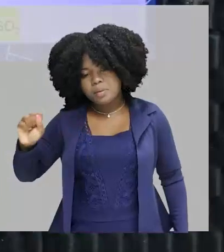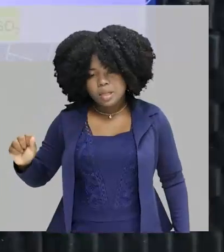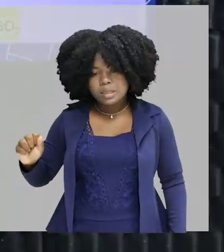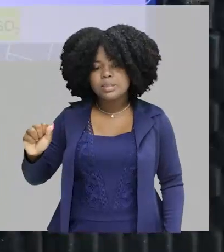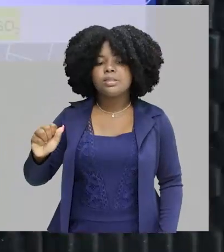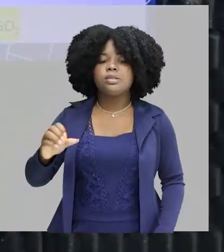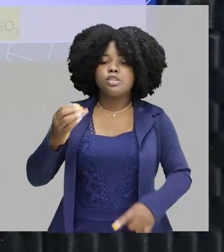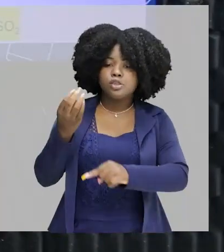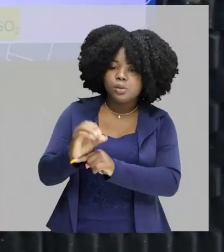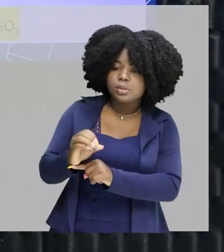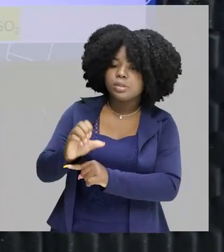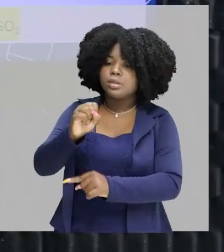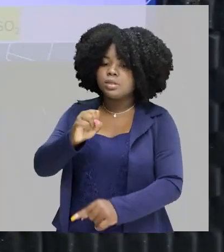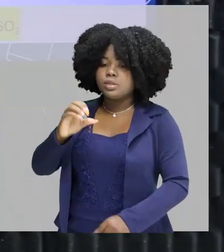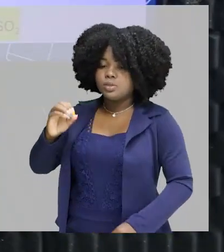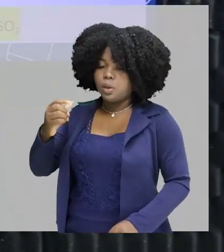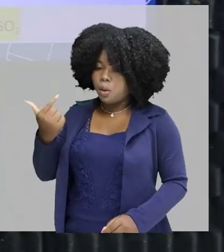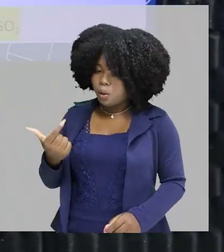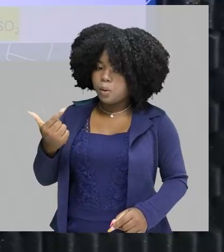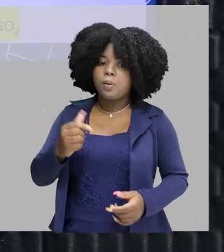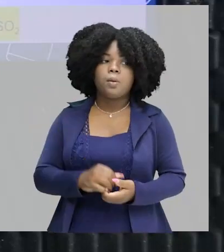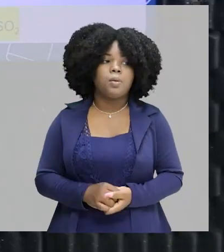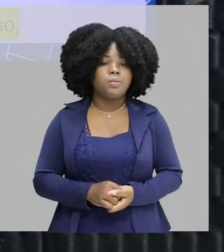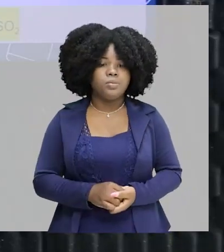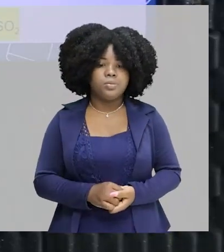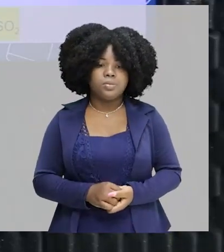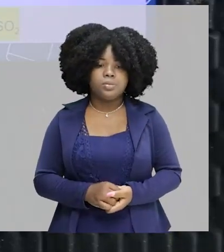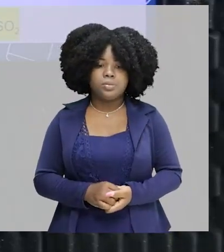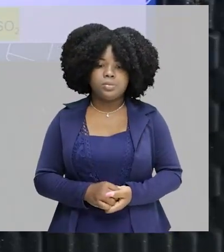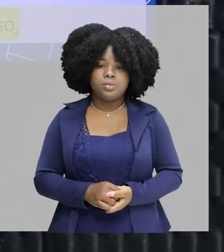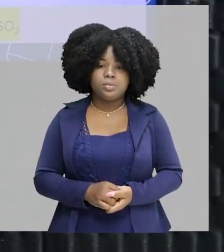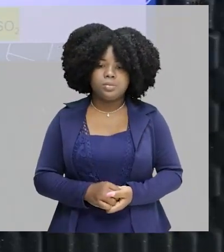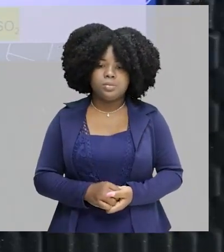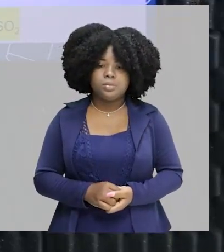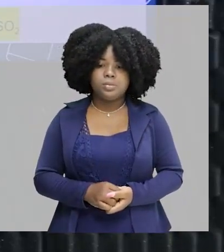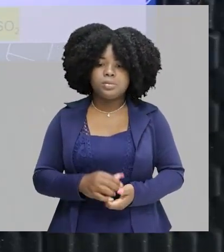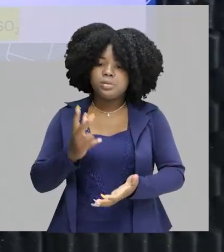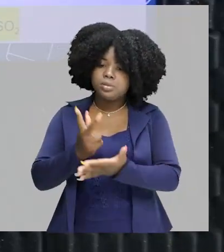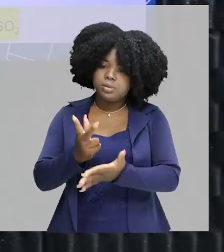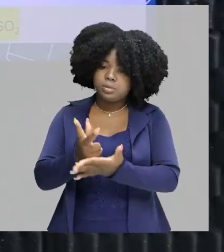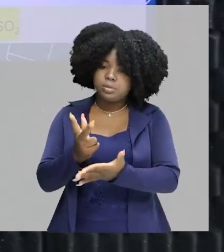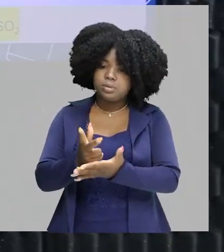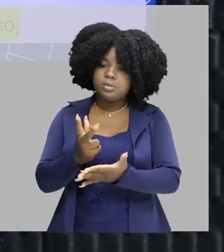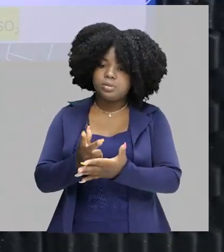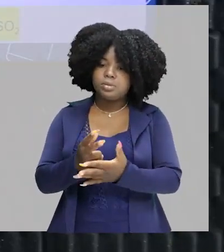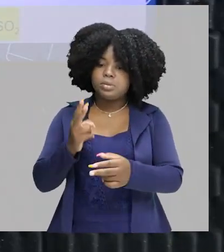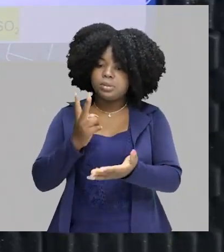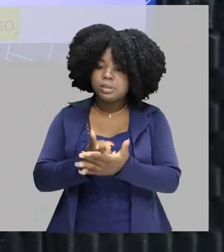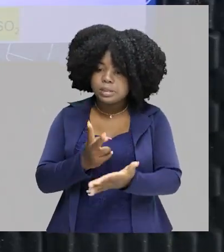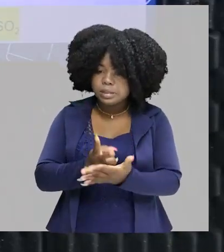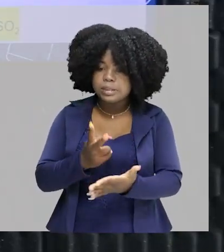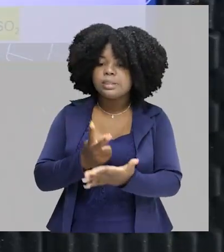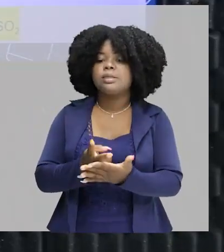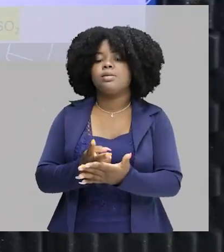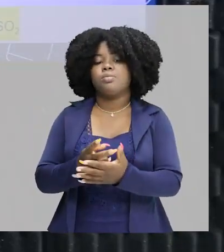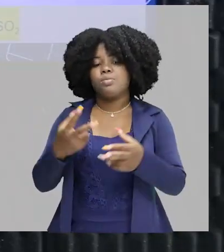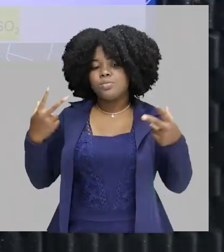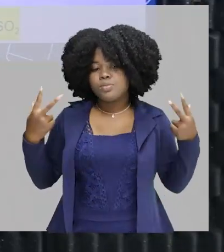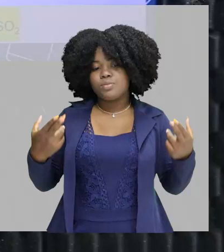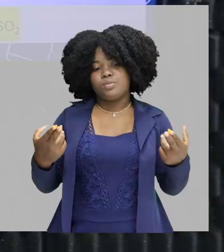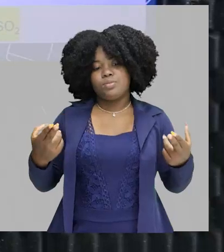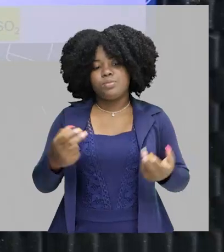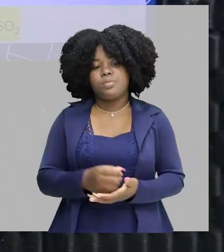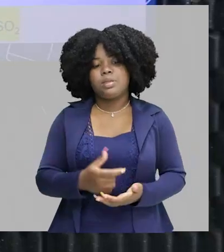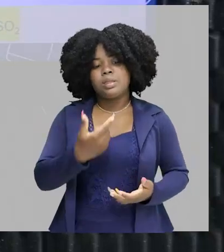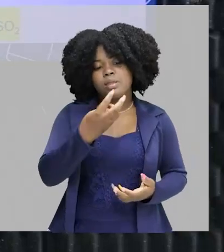do SO2, a proporção entre elas será constante e sempre igual, certo? 3